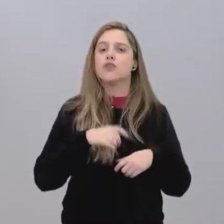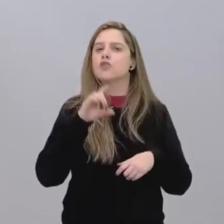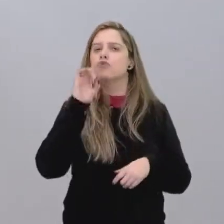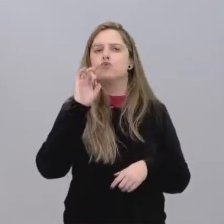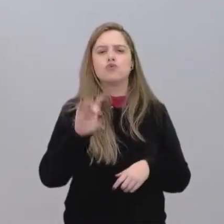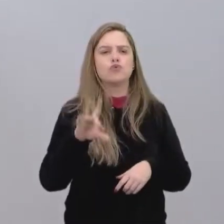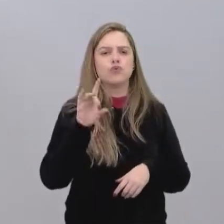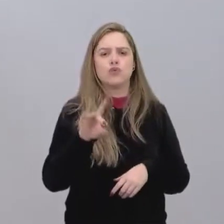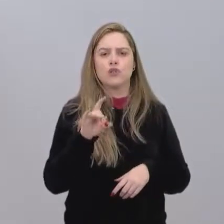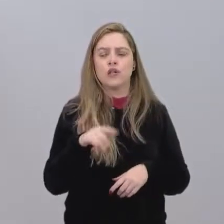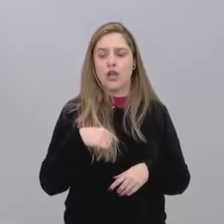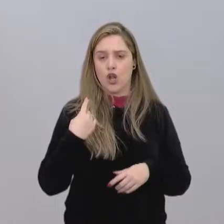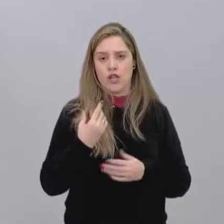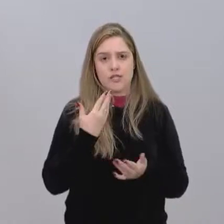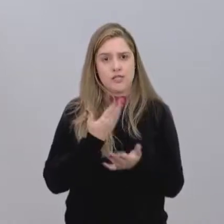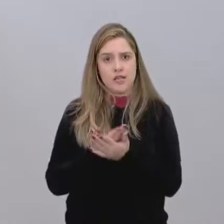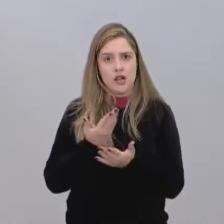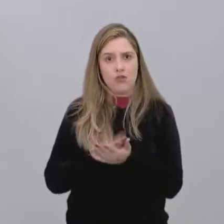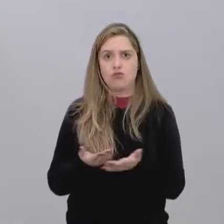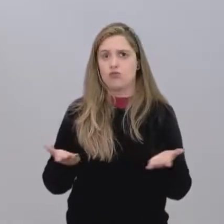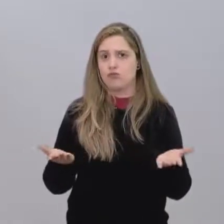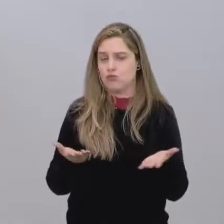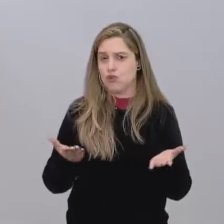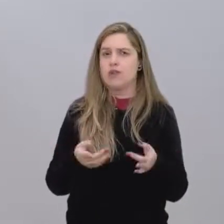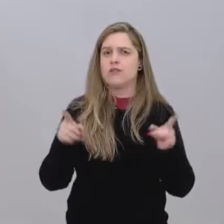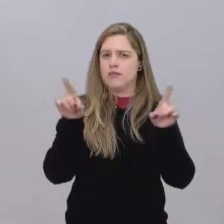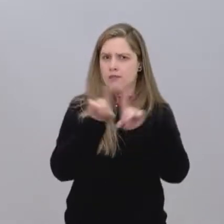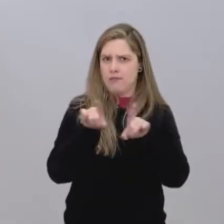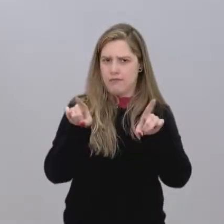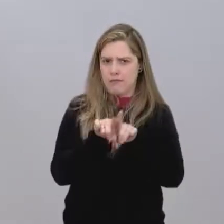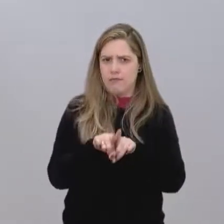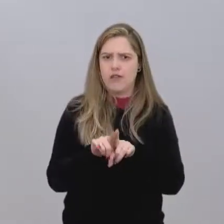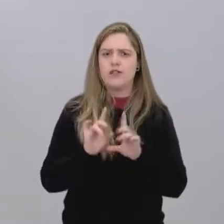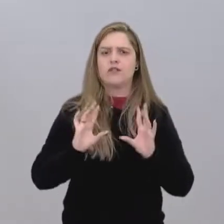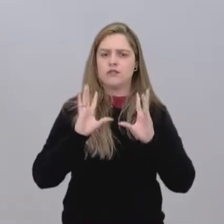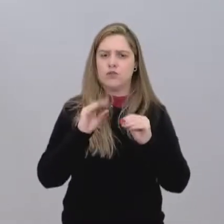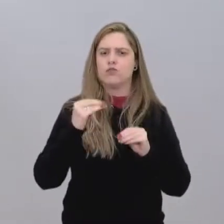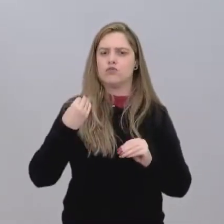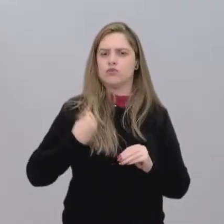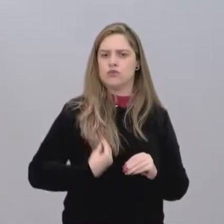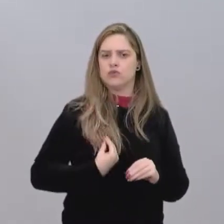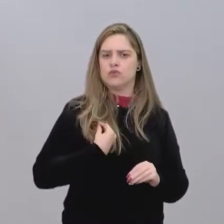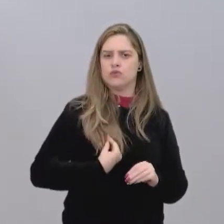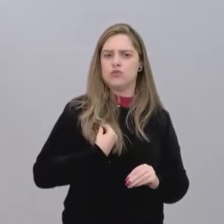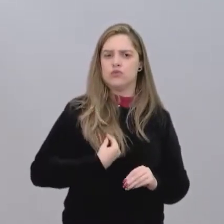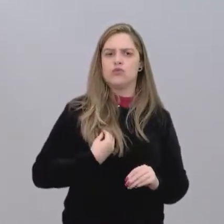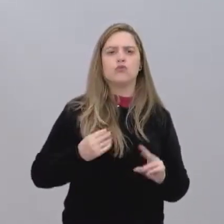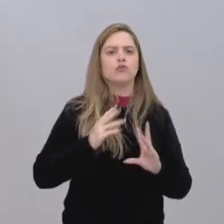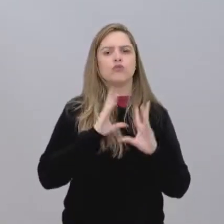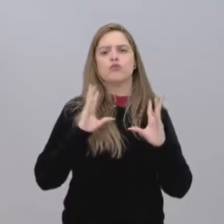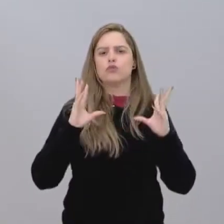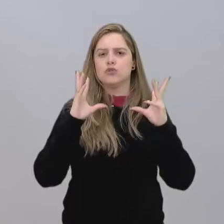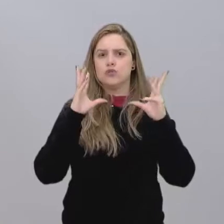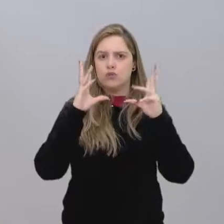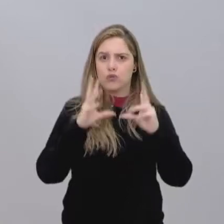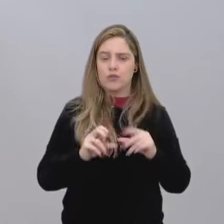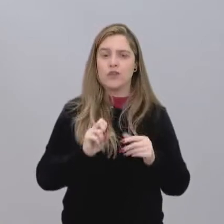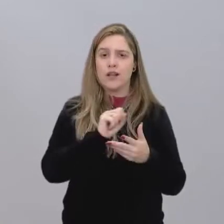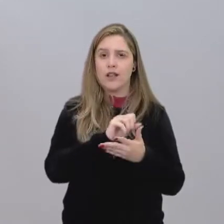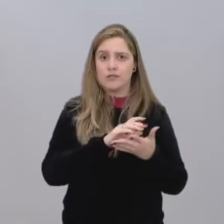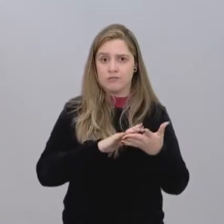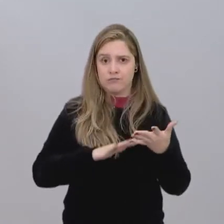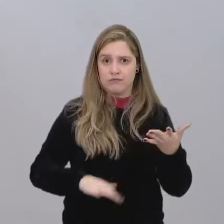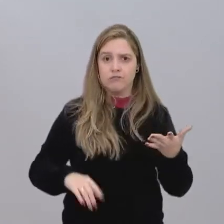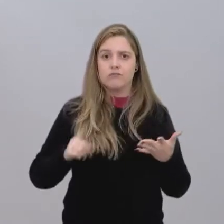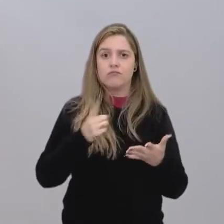só na nossa aula de hoje, como também eles estão presentes aí durante toda a nossa atividade e